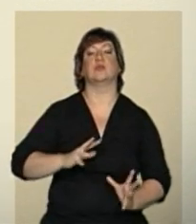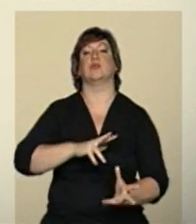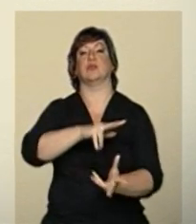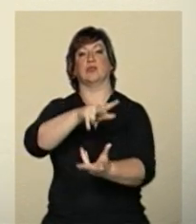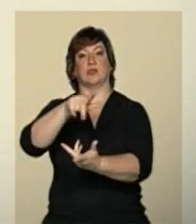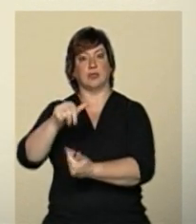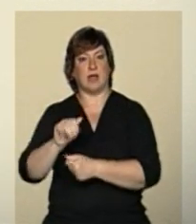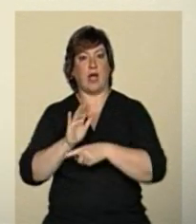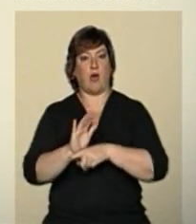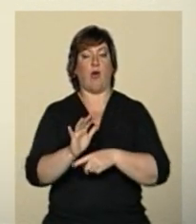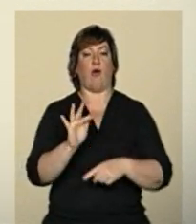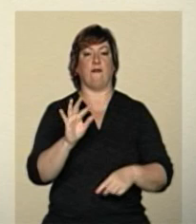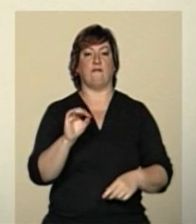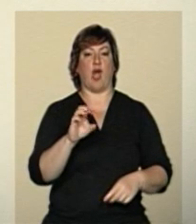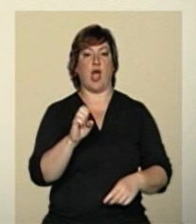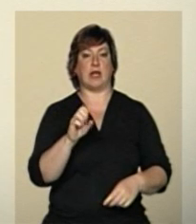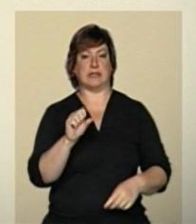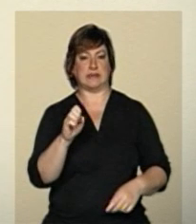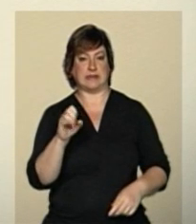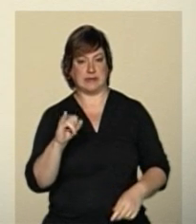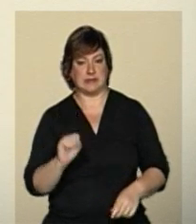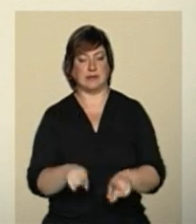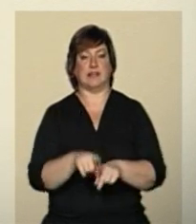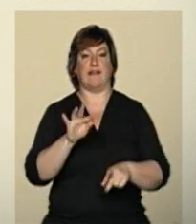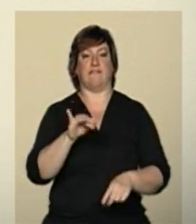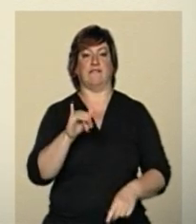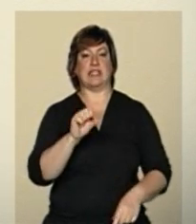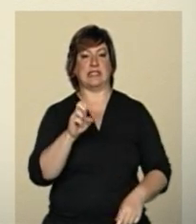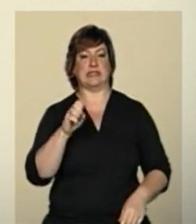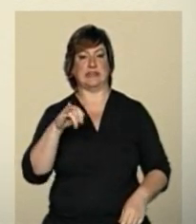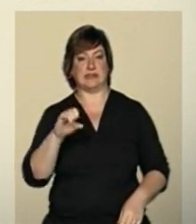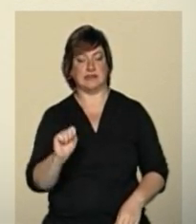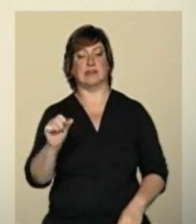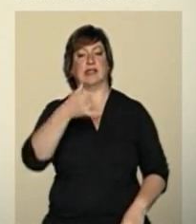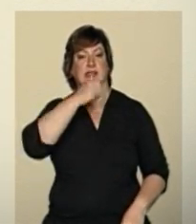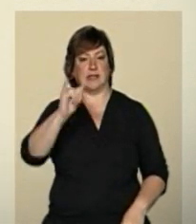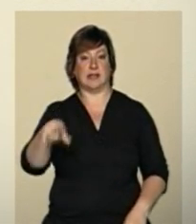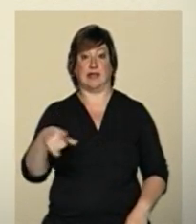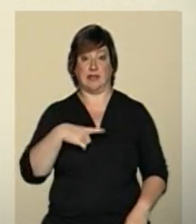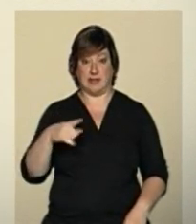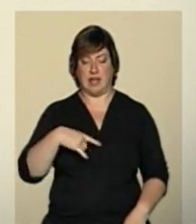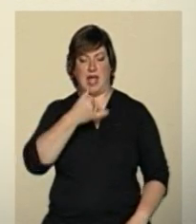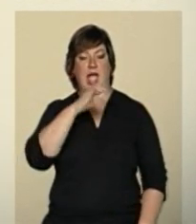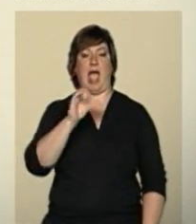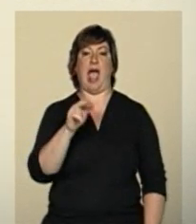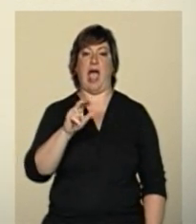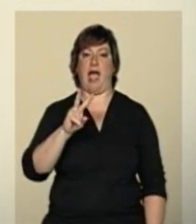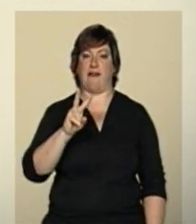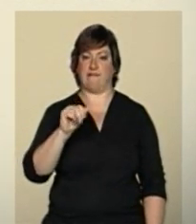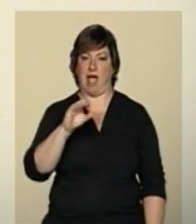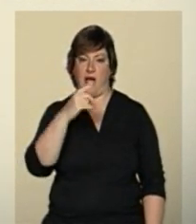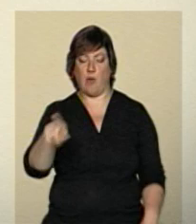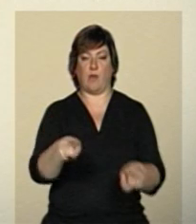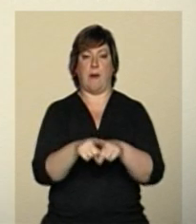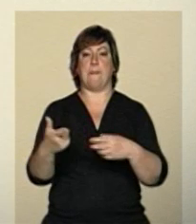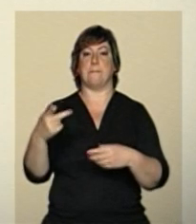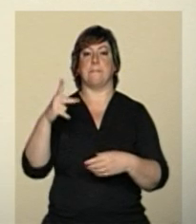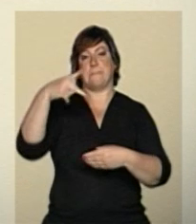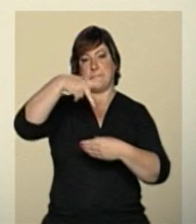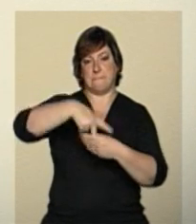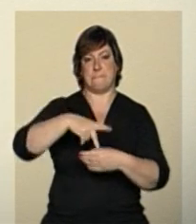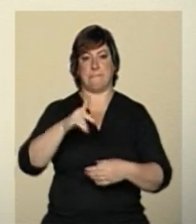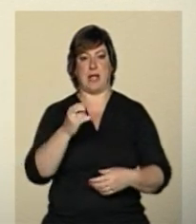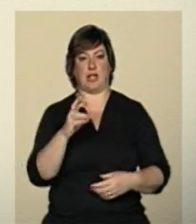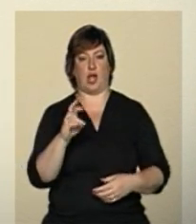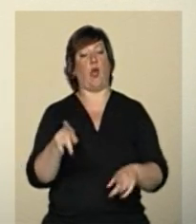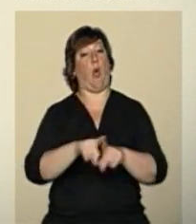em fontes fósseis e fósseis de energia. Ou seja, em energia de carvão, petróleo ou